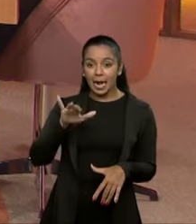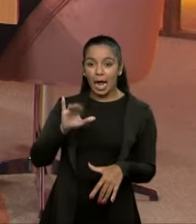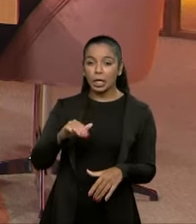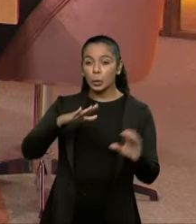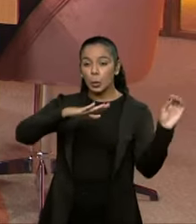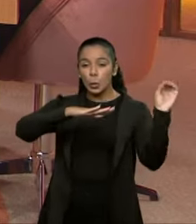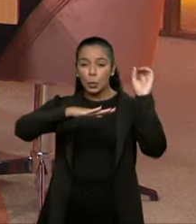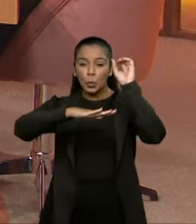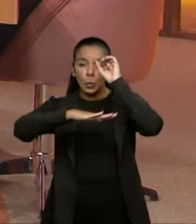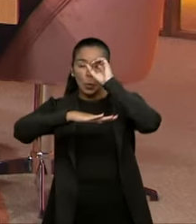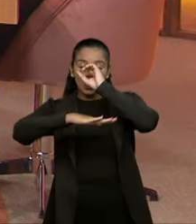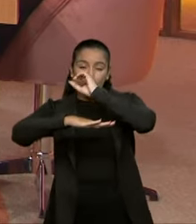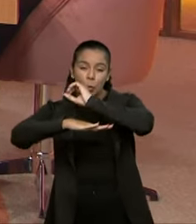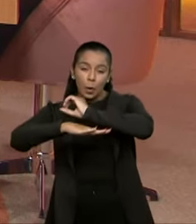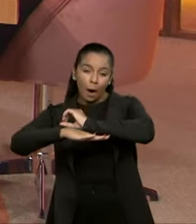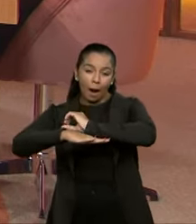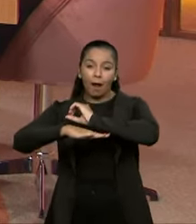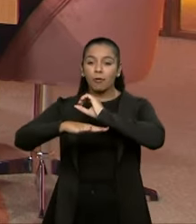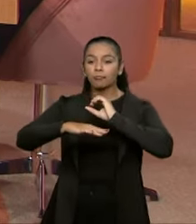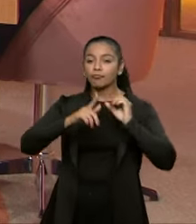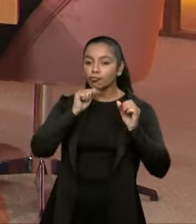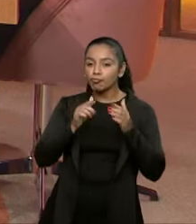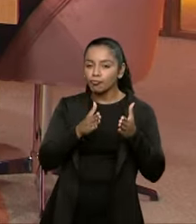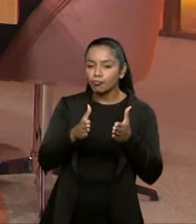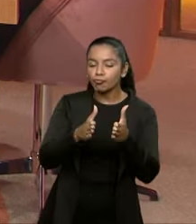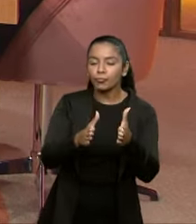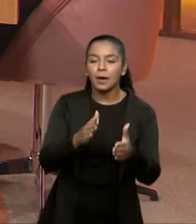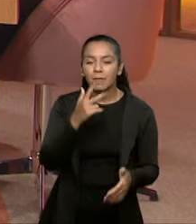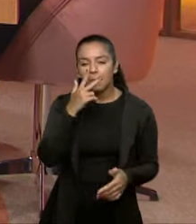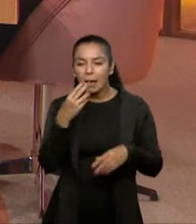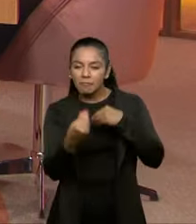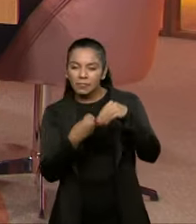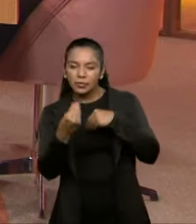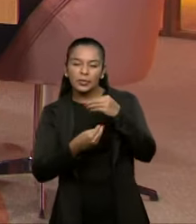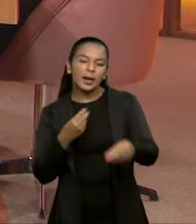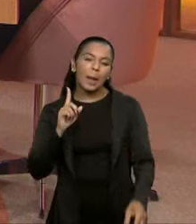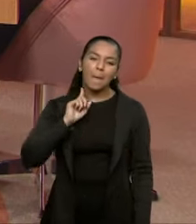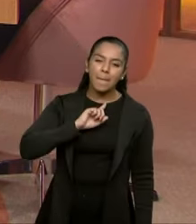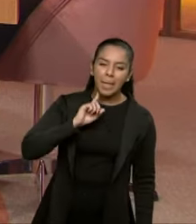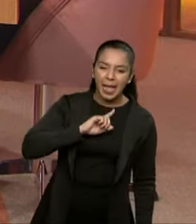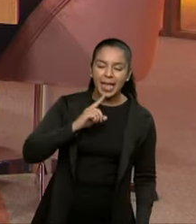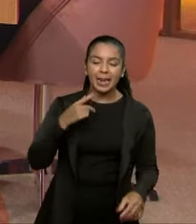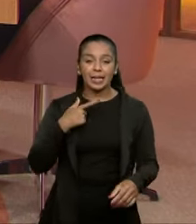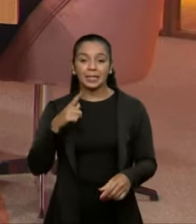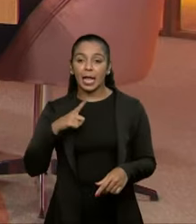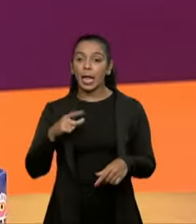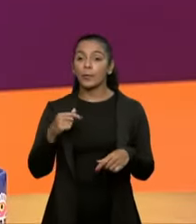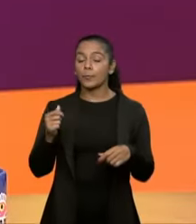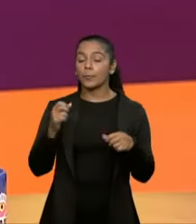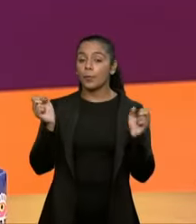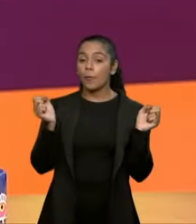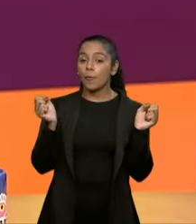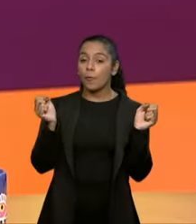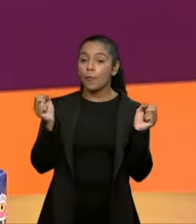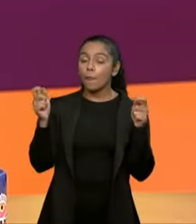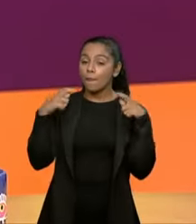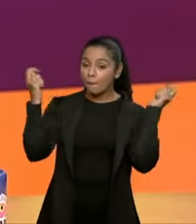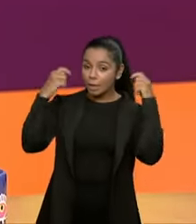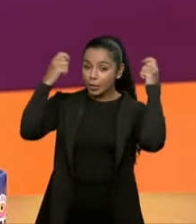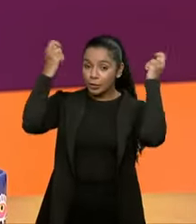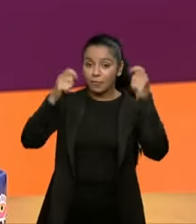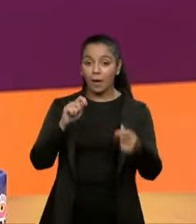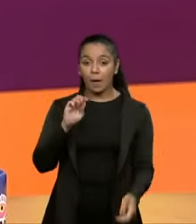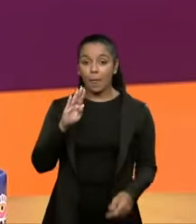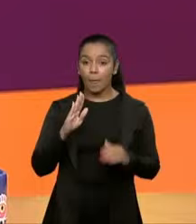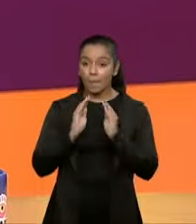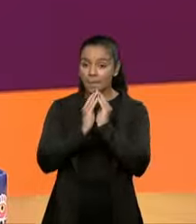São Francisco, e aí isso aí vem os, o pessoal, uma pegada mais mineira, bandinha, mistura com rock and roll, tem o Festival de Balão que vai ter agora. Nossa. Que tem rock. Tá precisando de